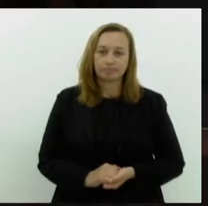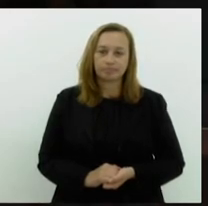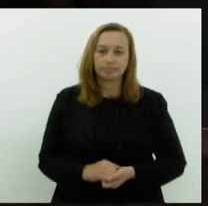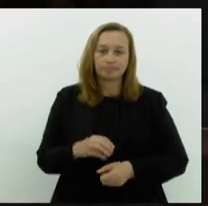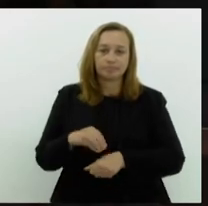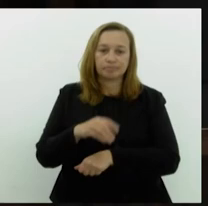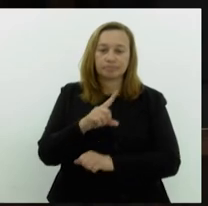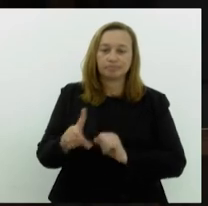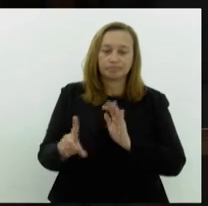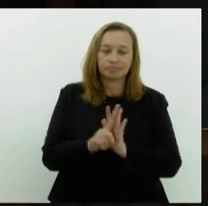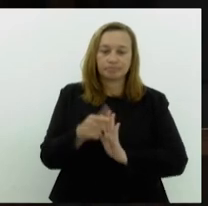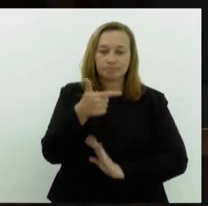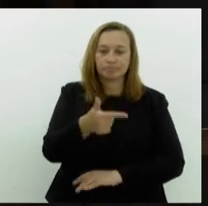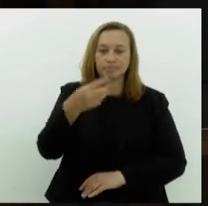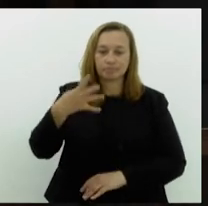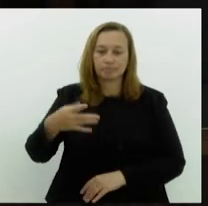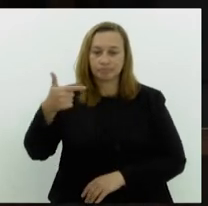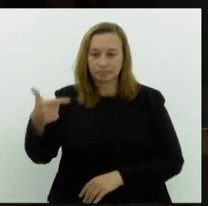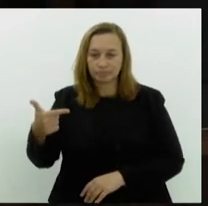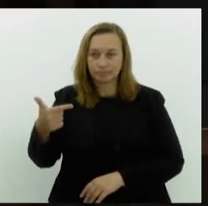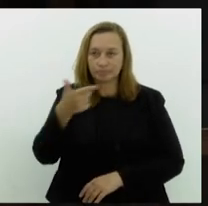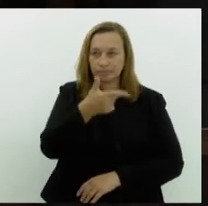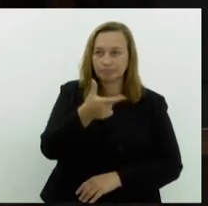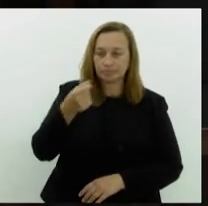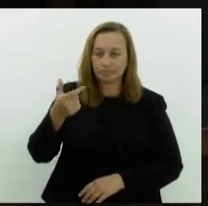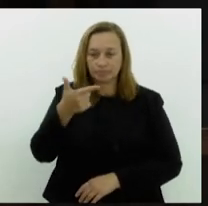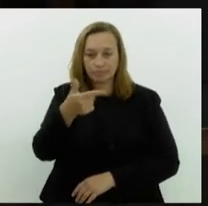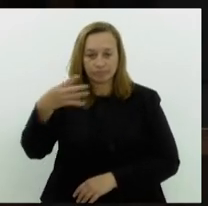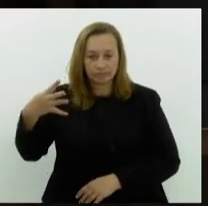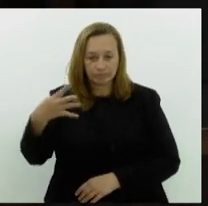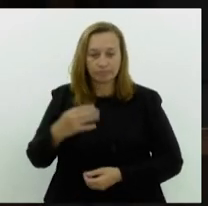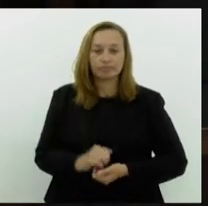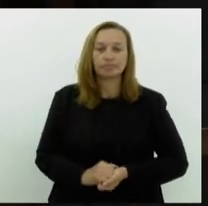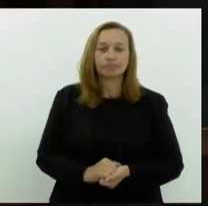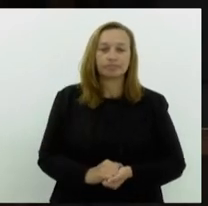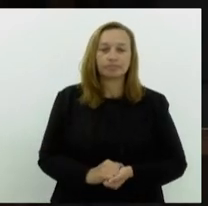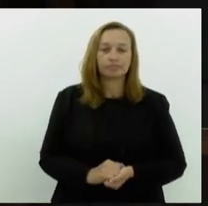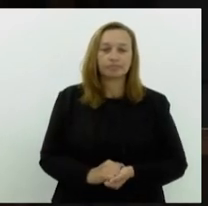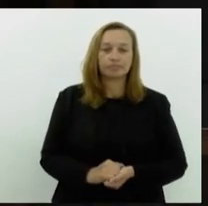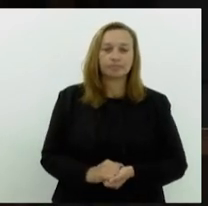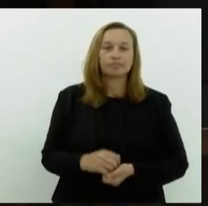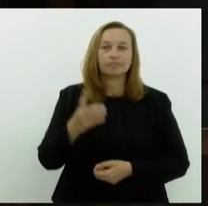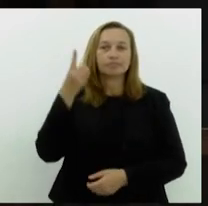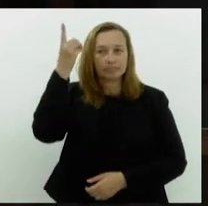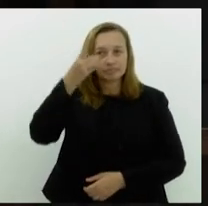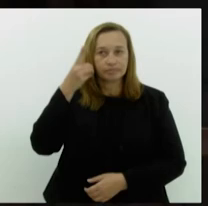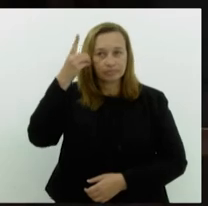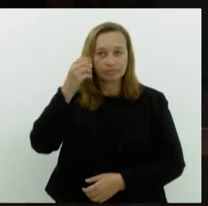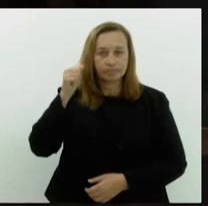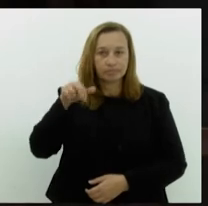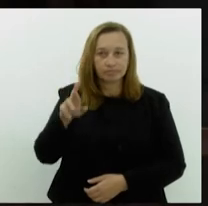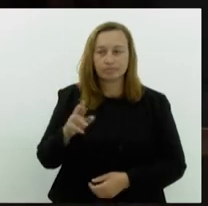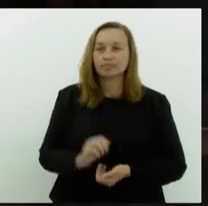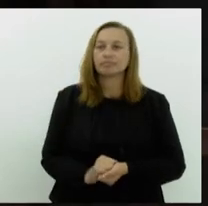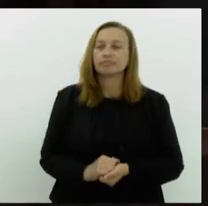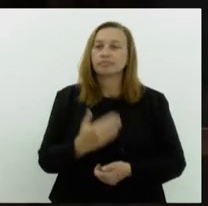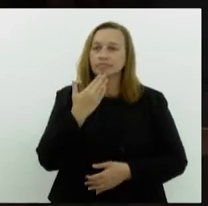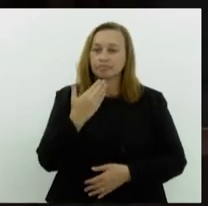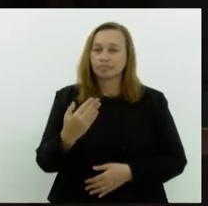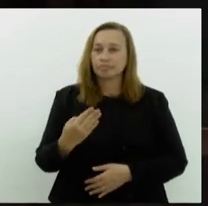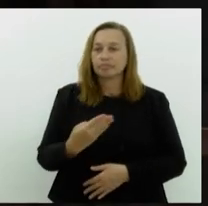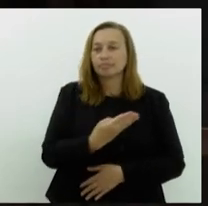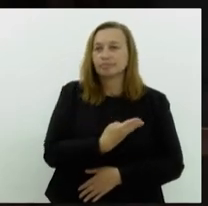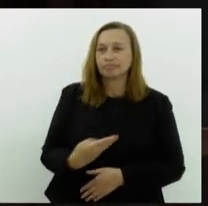indicação legislativa 242, barra 2024, de autoria do deputado Rosenberg Reis, que solicita